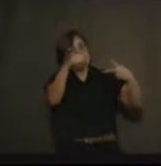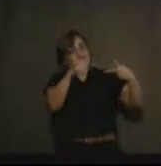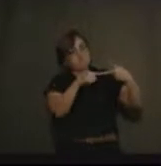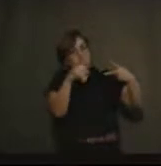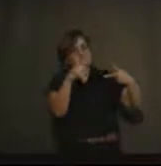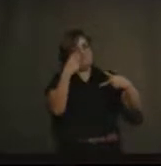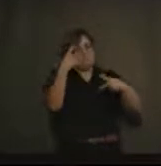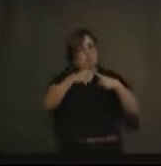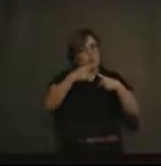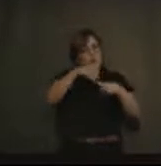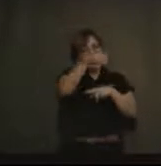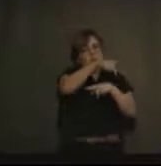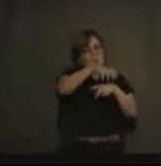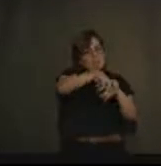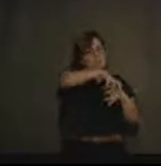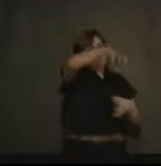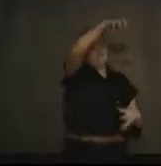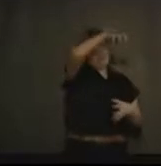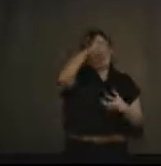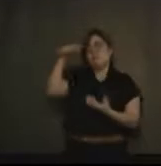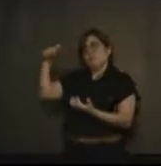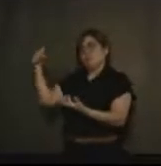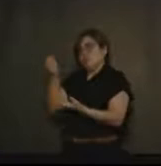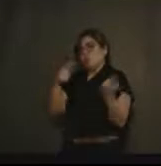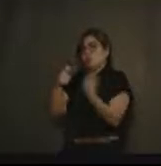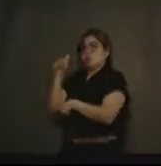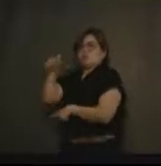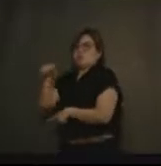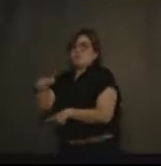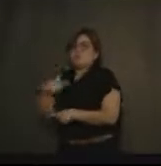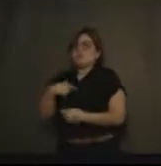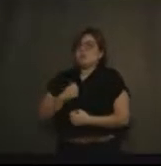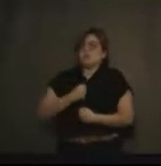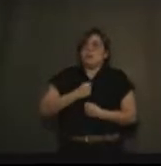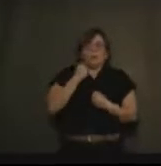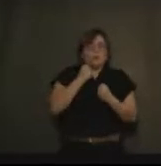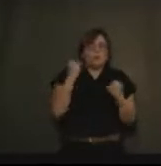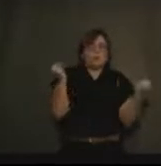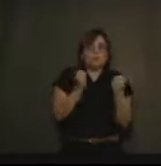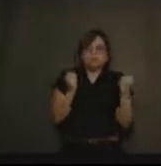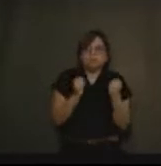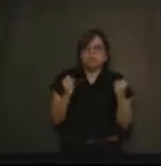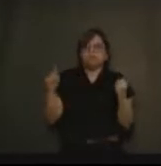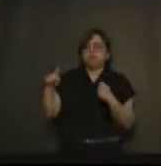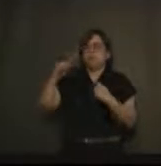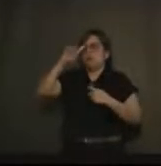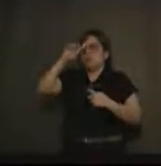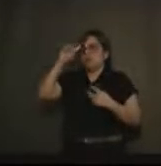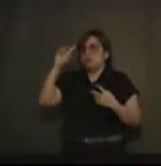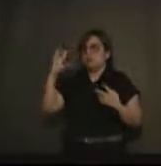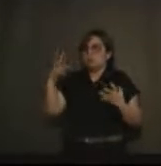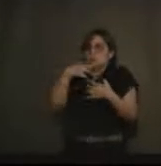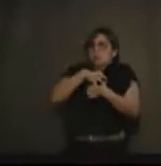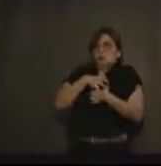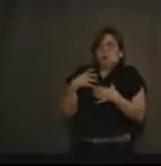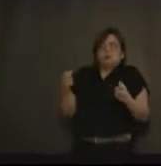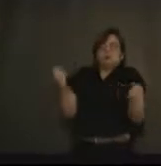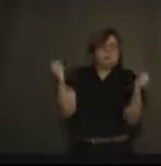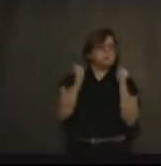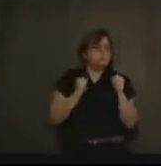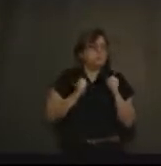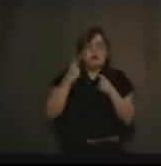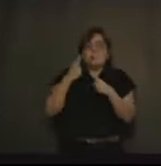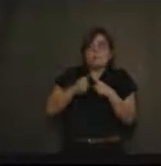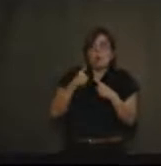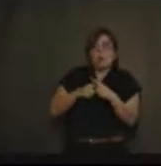Kronecker só parou de reclamar quando faleceu mesmo. Ele sempre se sentiu muito ofendido com o fato de ter